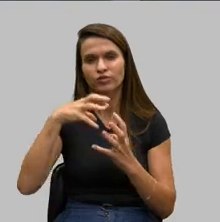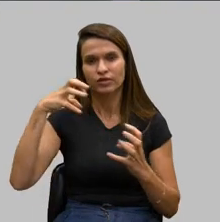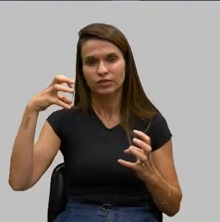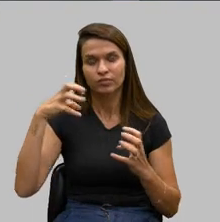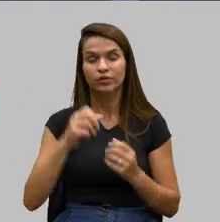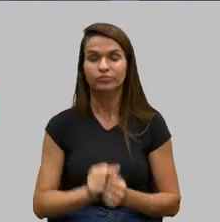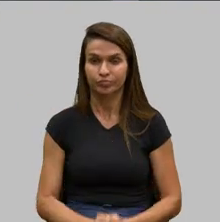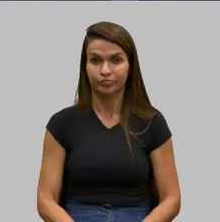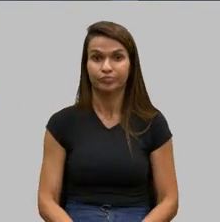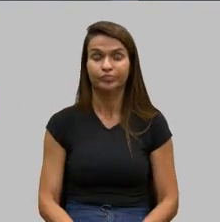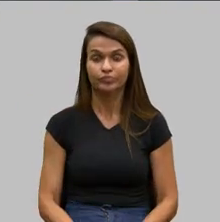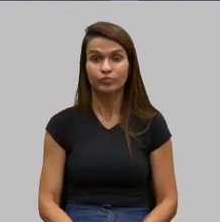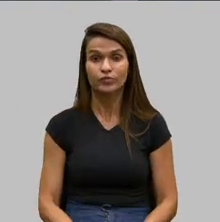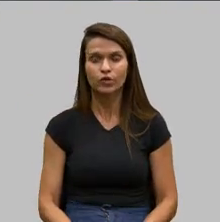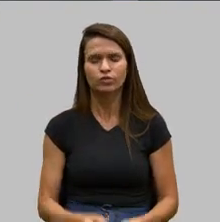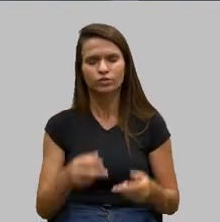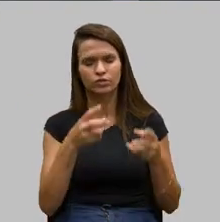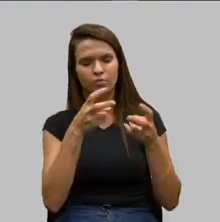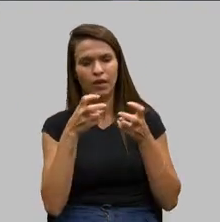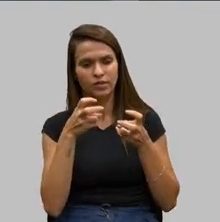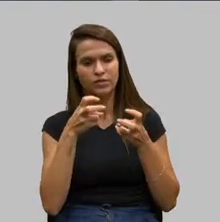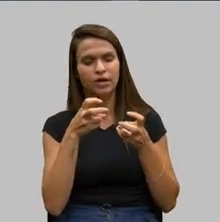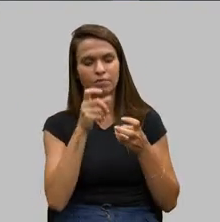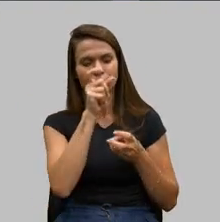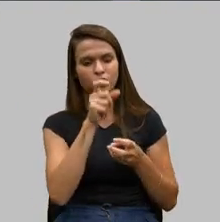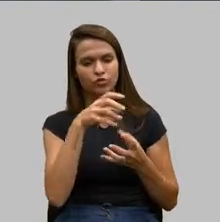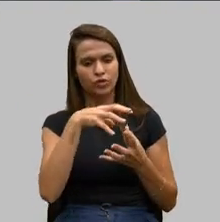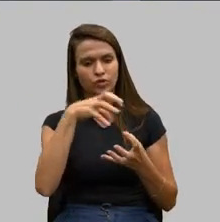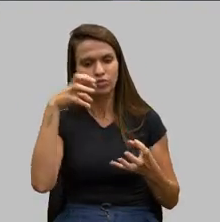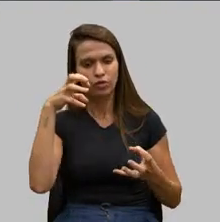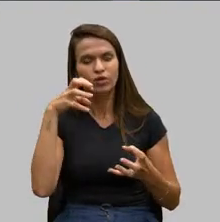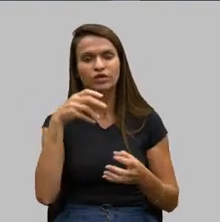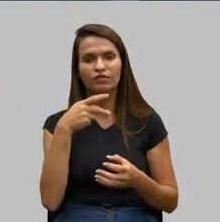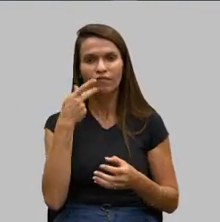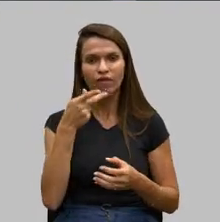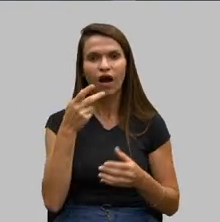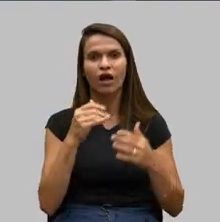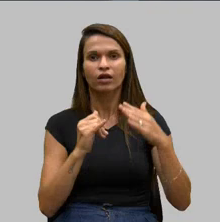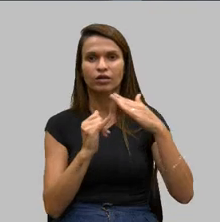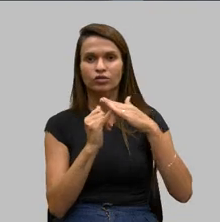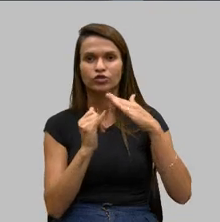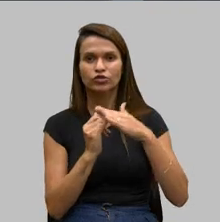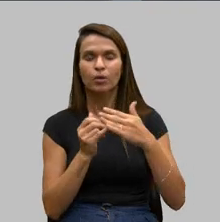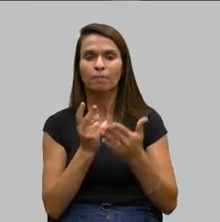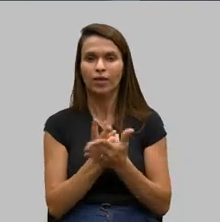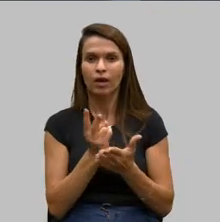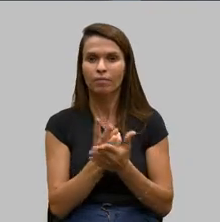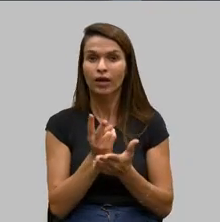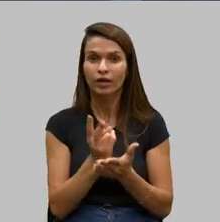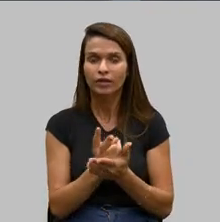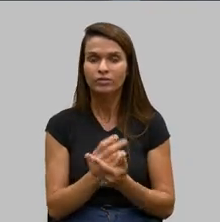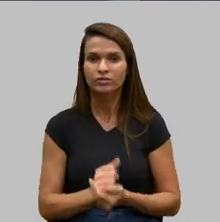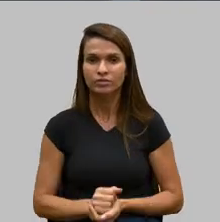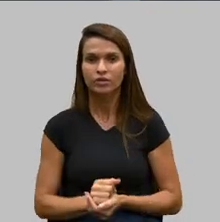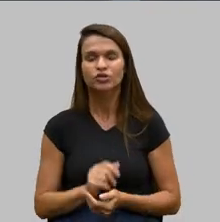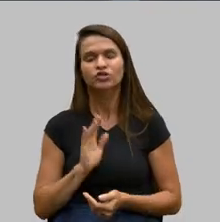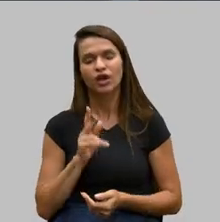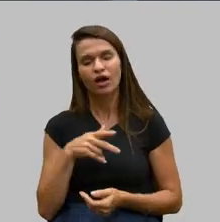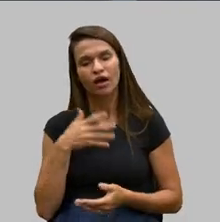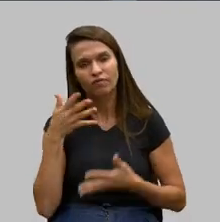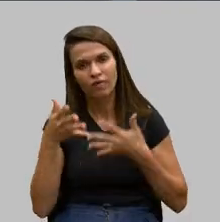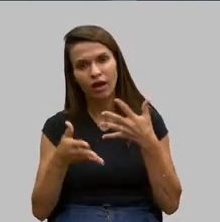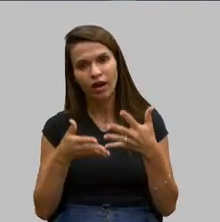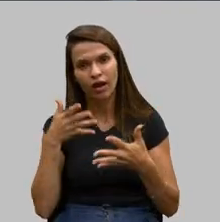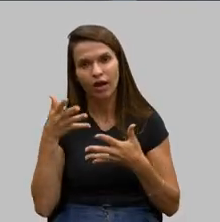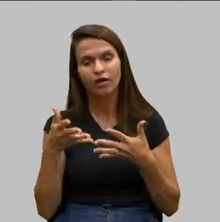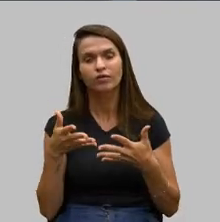quando a gente trata de idoso a gente fala muito em instituições de longa permanência todos nós aqui inclusive mencionamos isso né nas